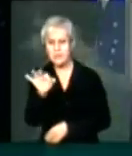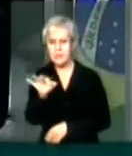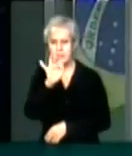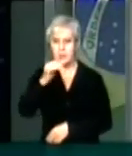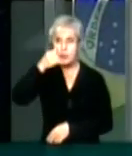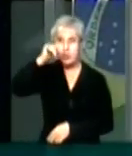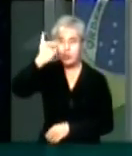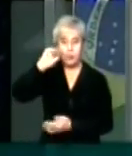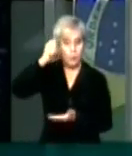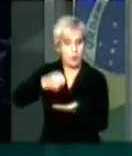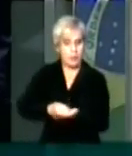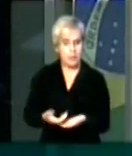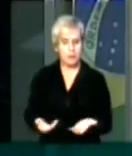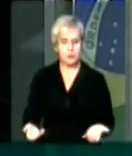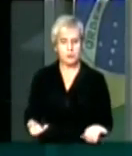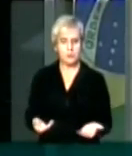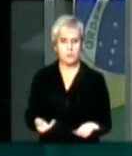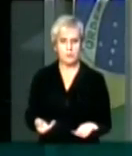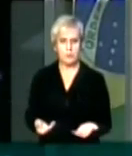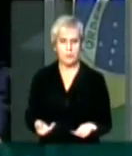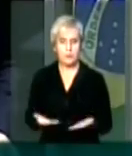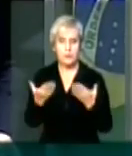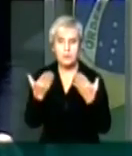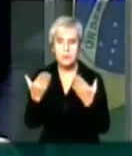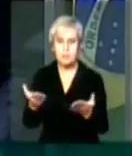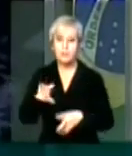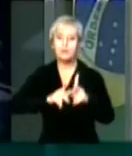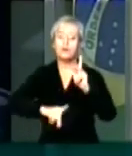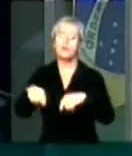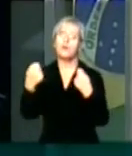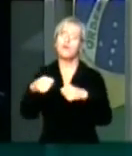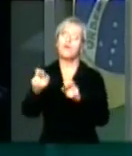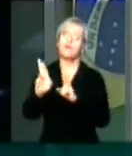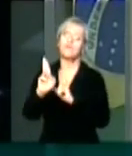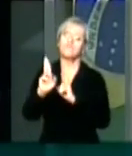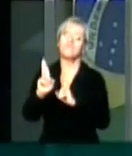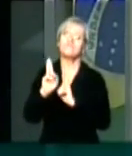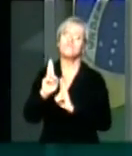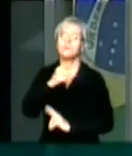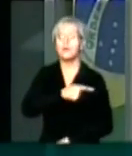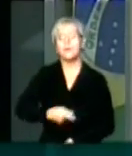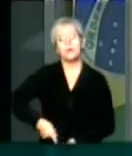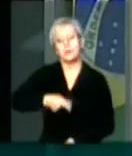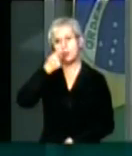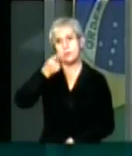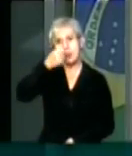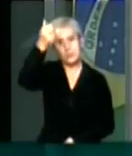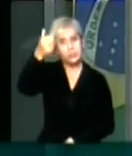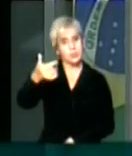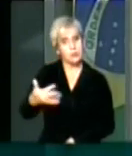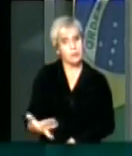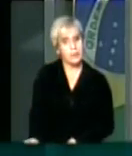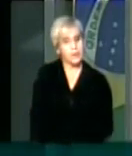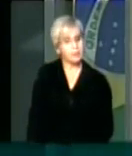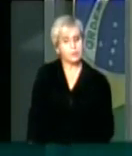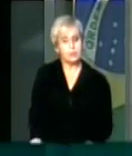45% na conta de energia elétrica? Era isso que o povo brasileiro esperava da presidente da República, meus